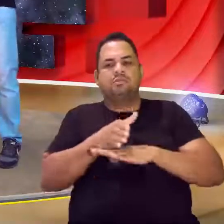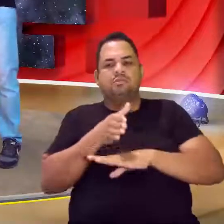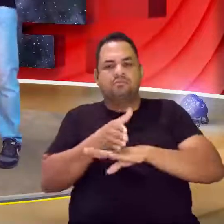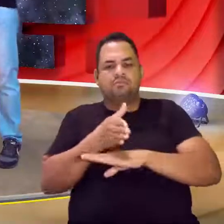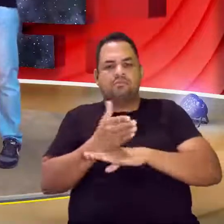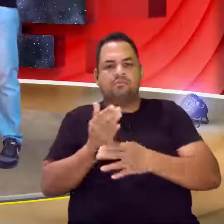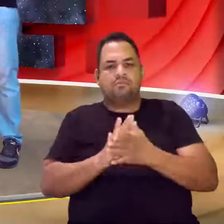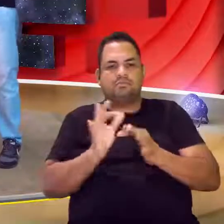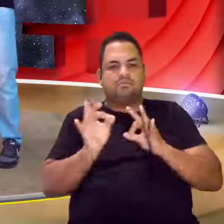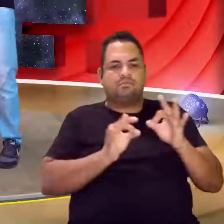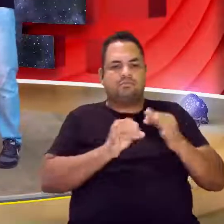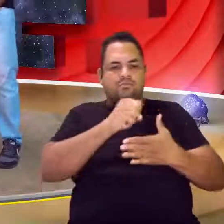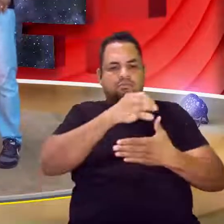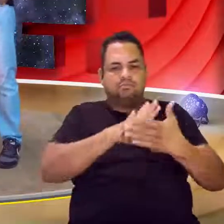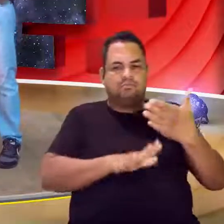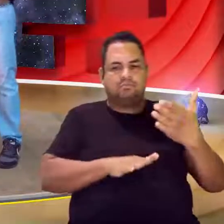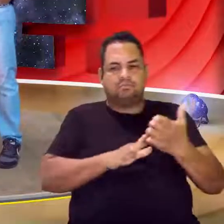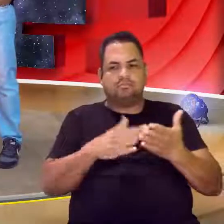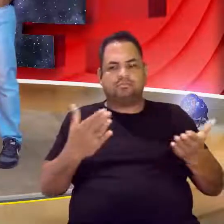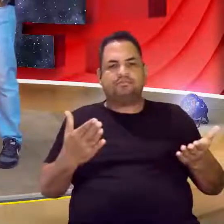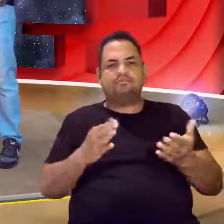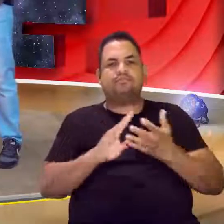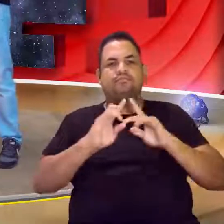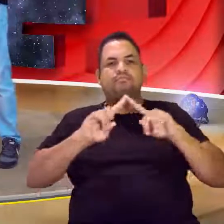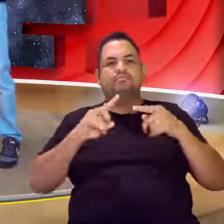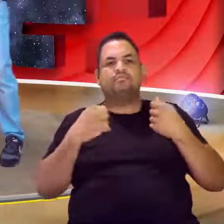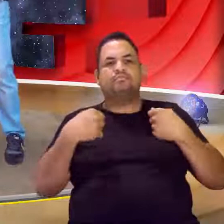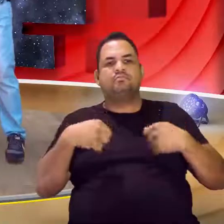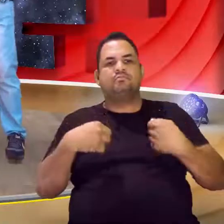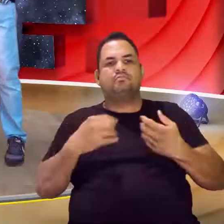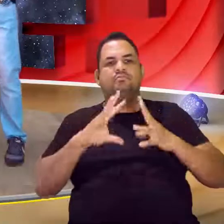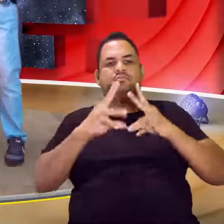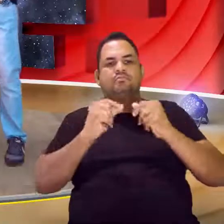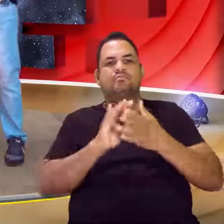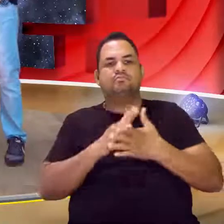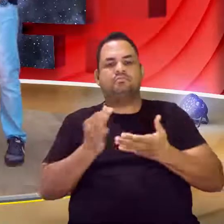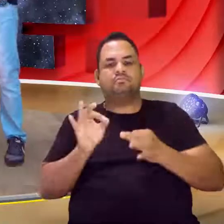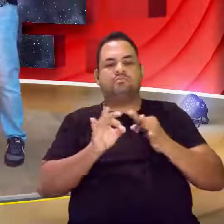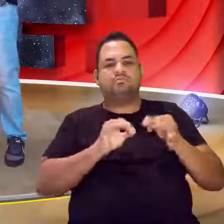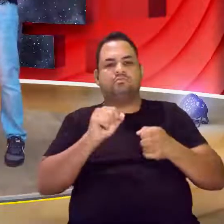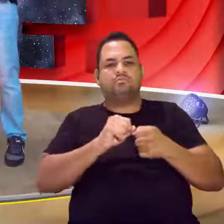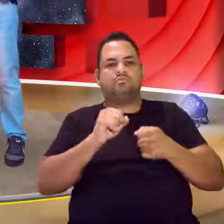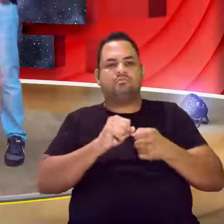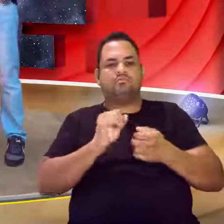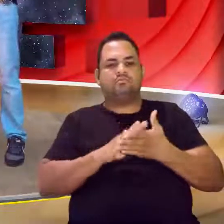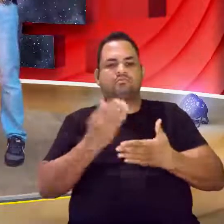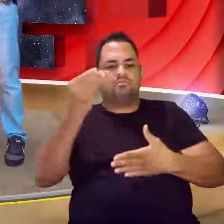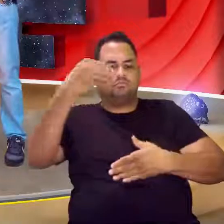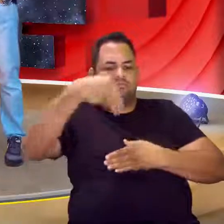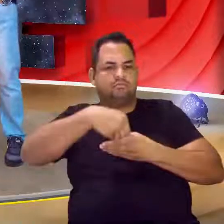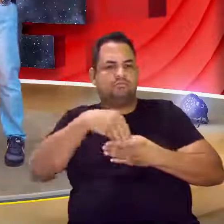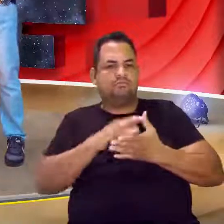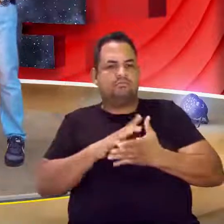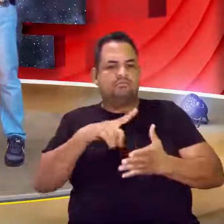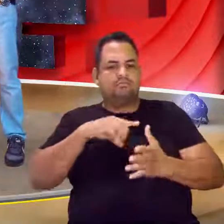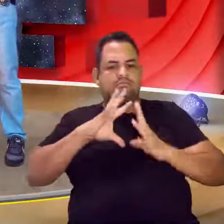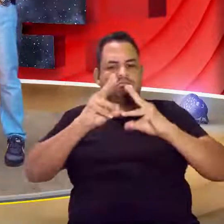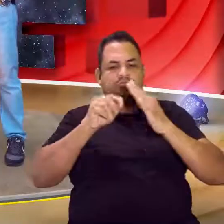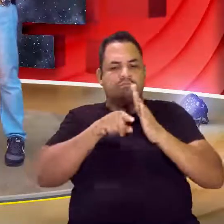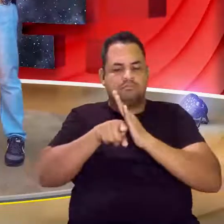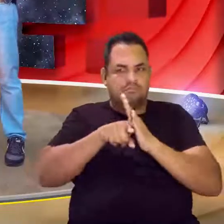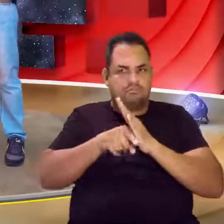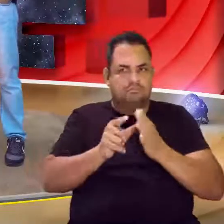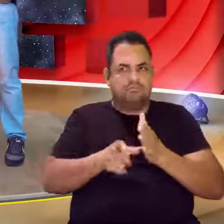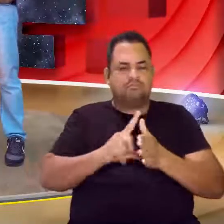né, dos itens, né? Eles participam da criação, mas não necessariamente tudo que é criado é colocado. Tem toda uma análise, um